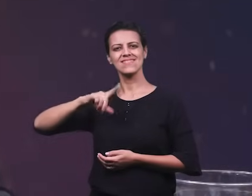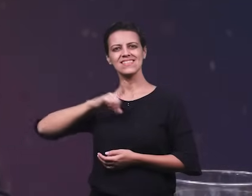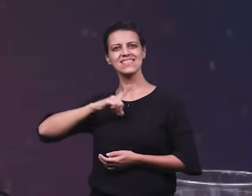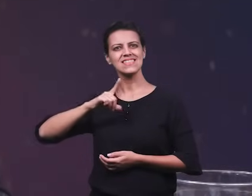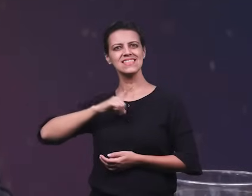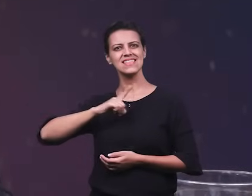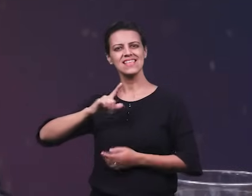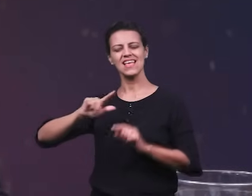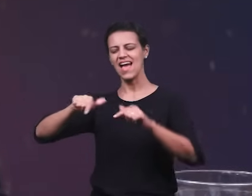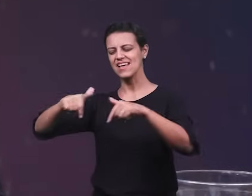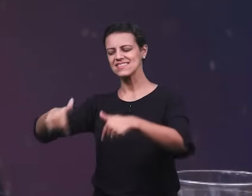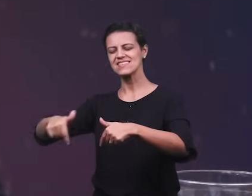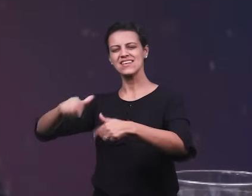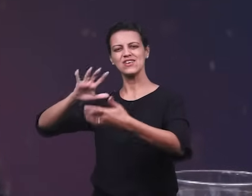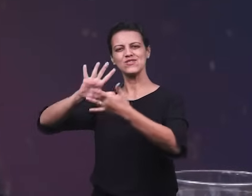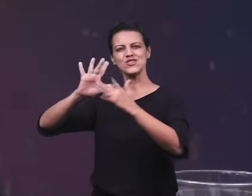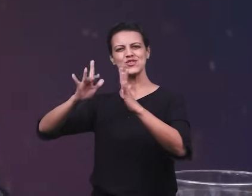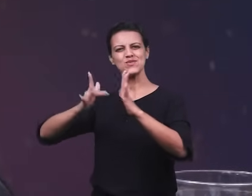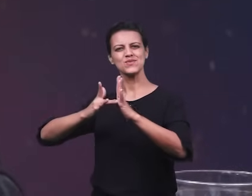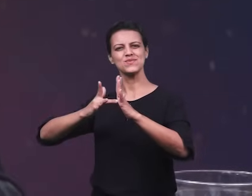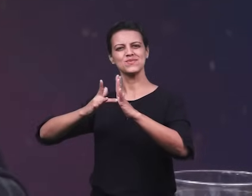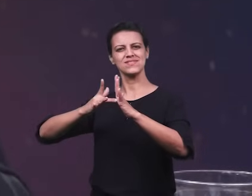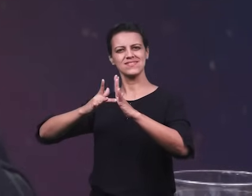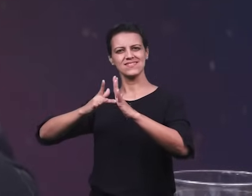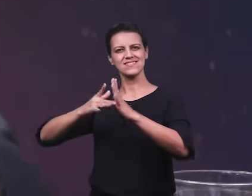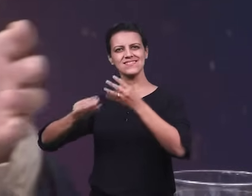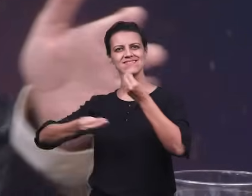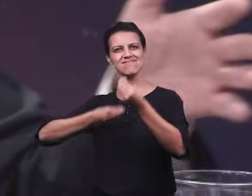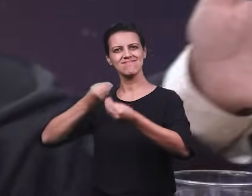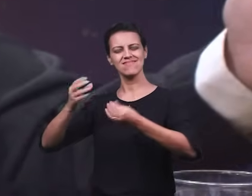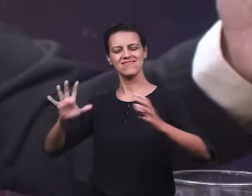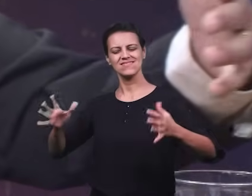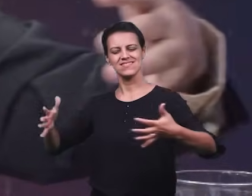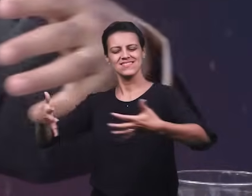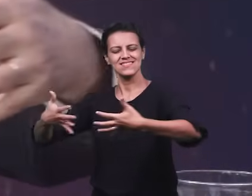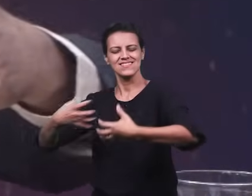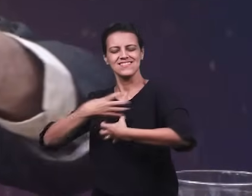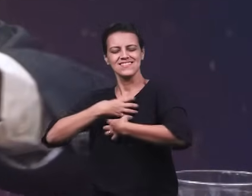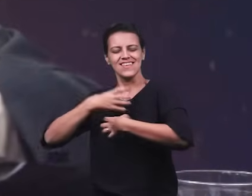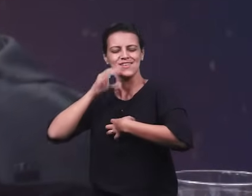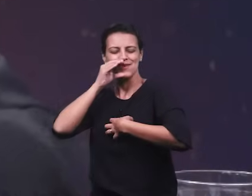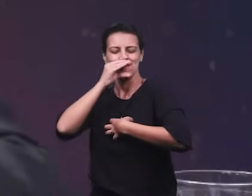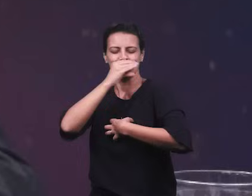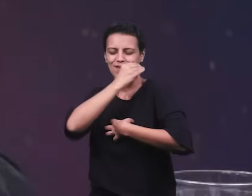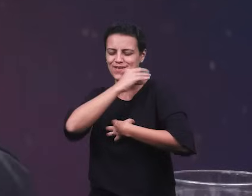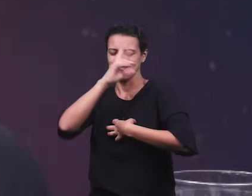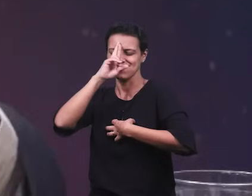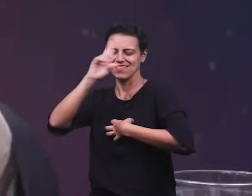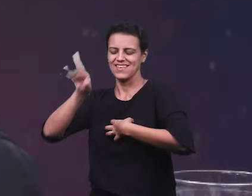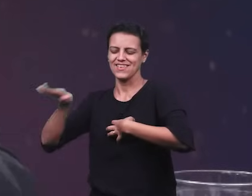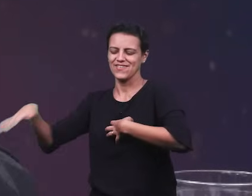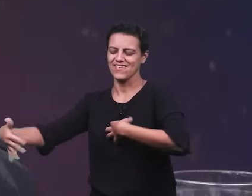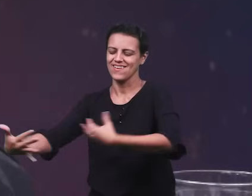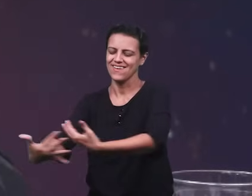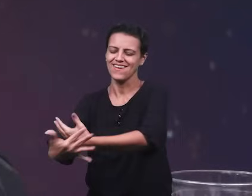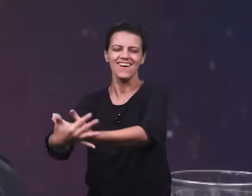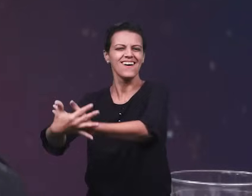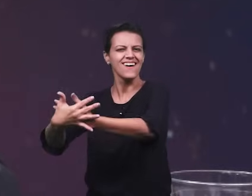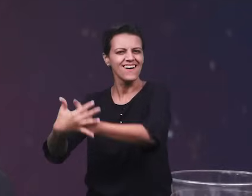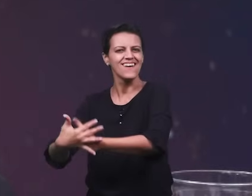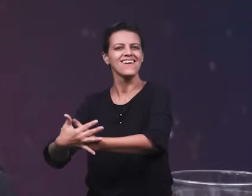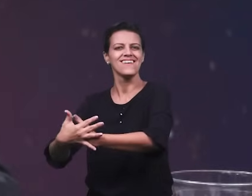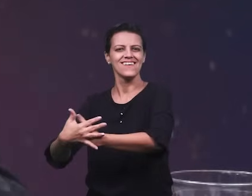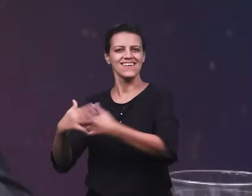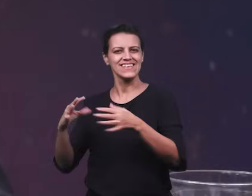no culto, que é o cheiro de Cristo, e o tato, que nós sentimos o abraço do Senhor quando estamos reunidos,